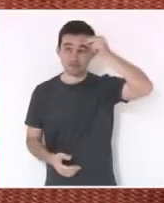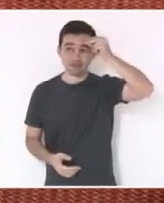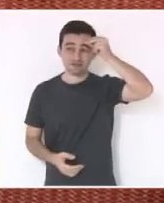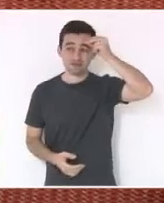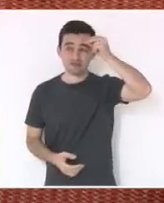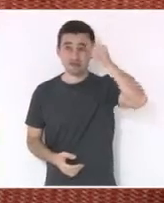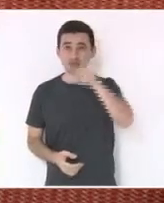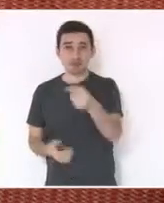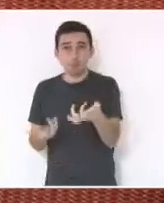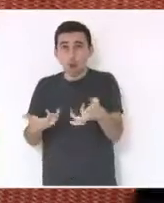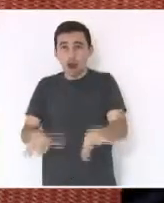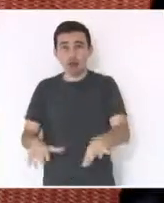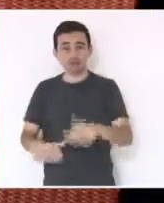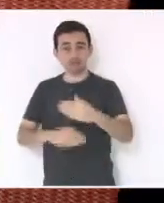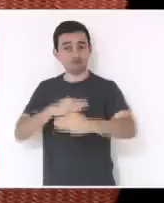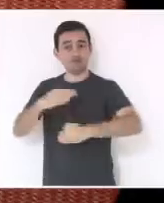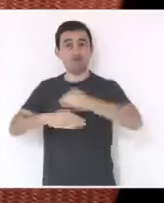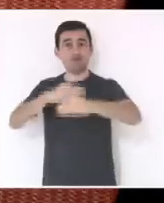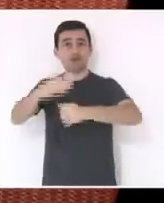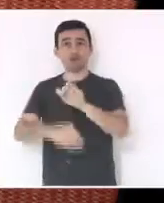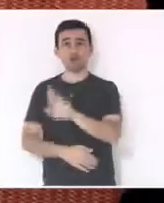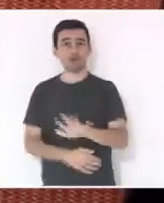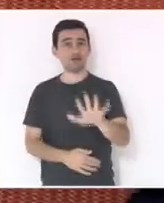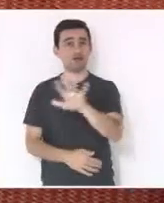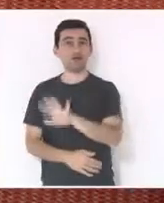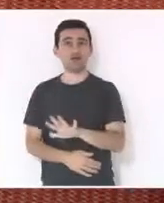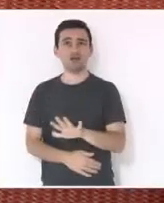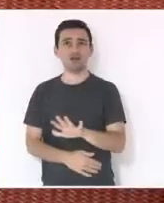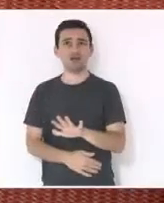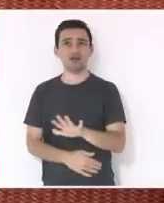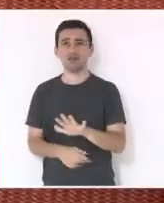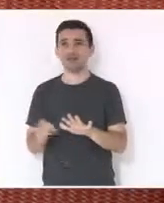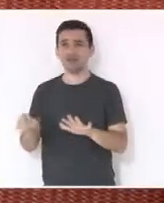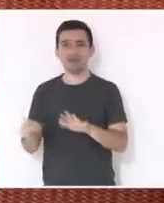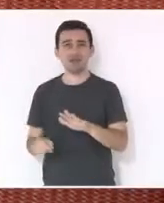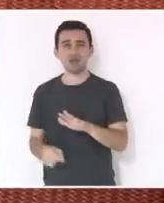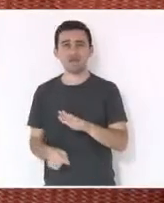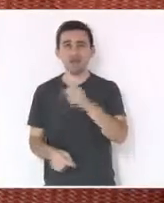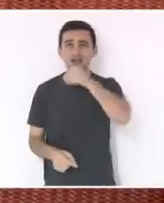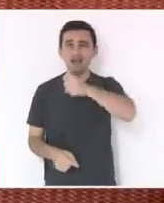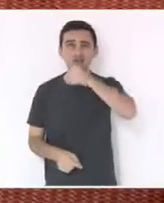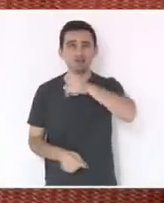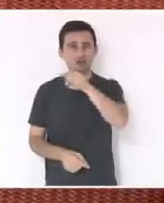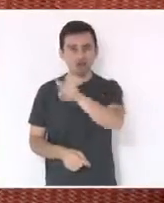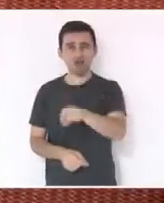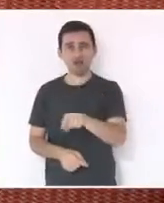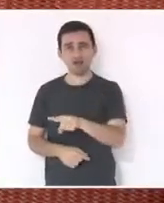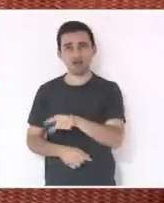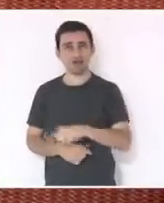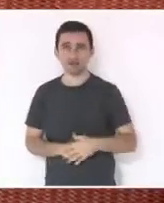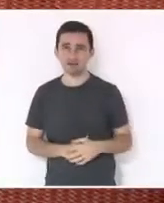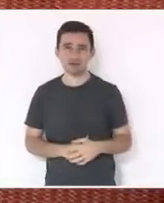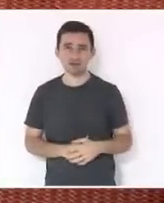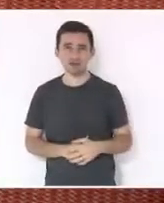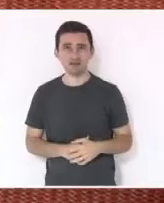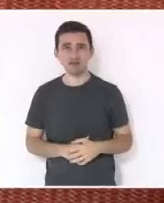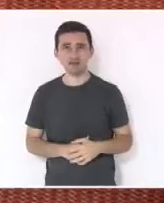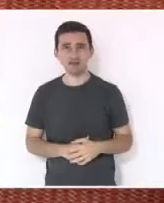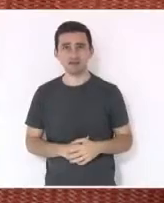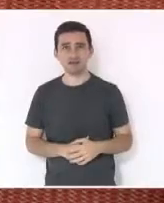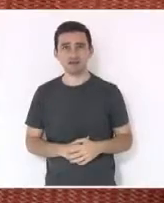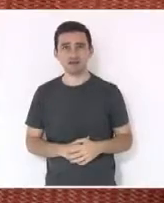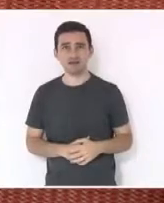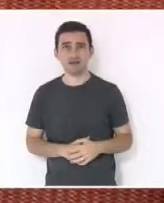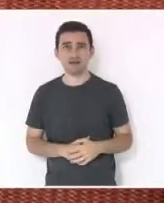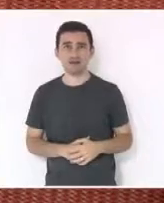quer o desenvolvimento regional e só pode pagar ignora ele deixa ele sabe que ele